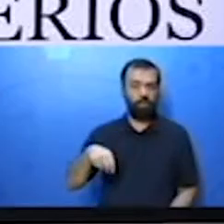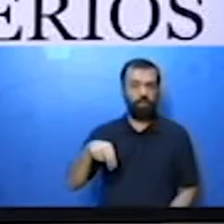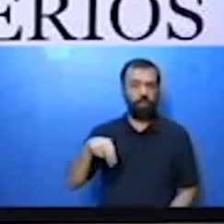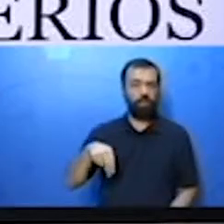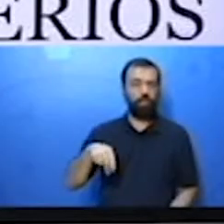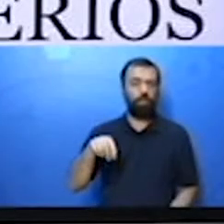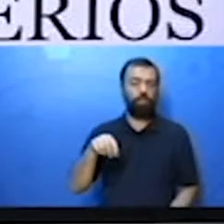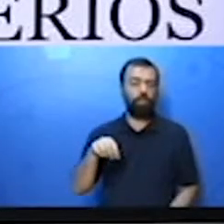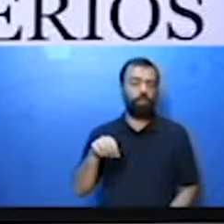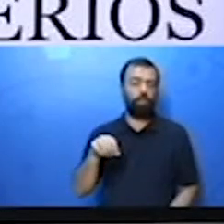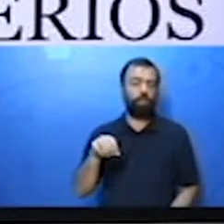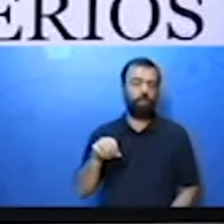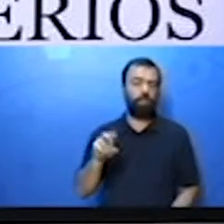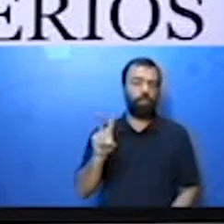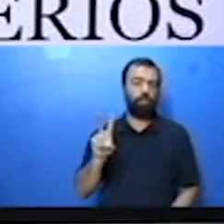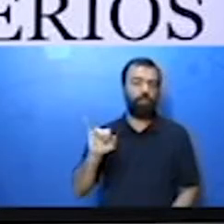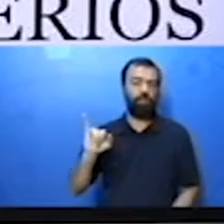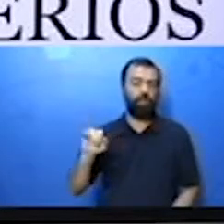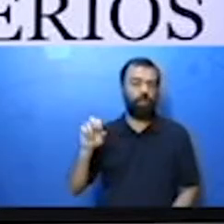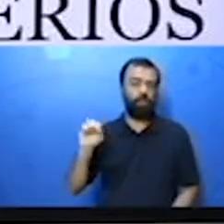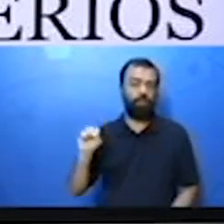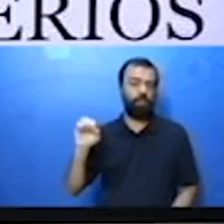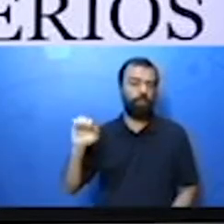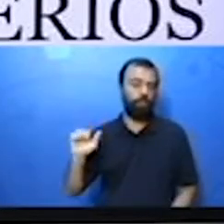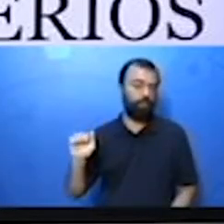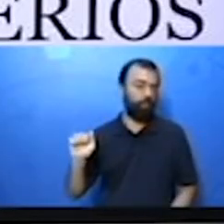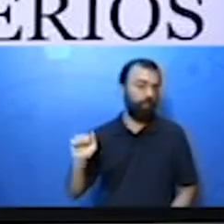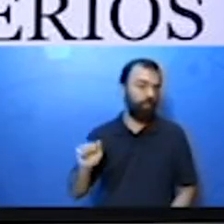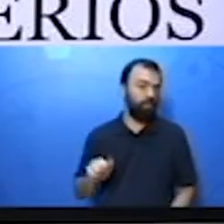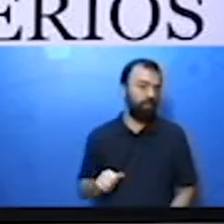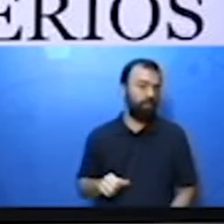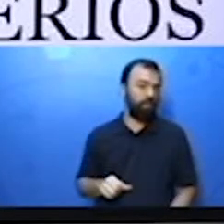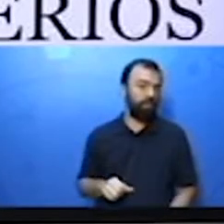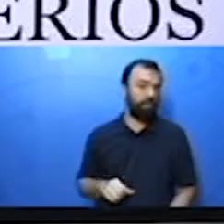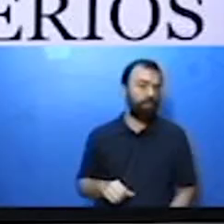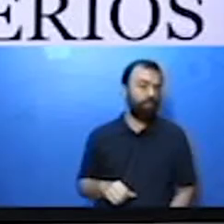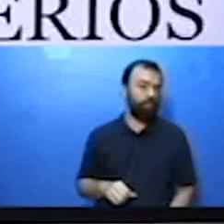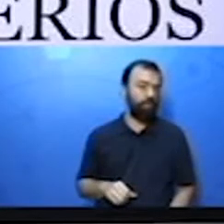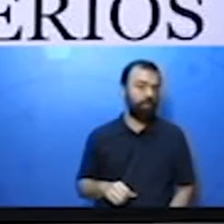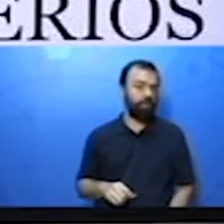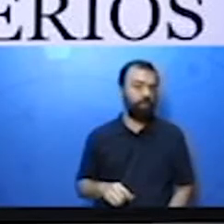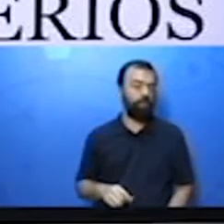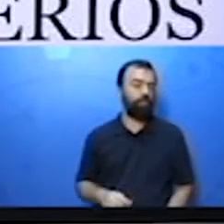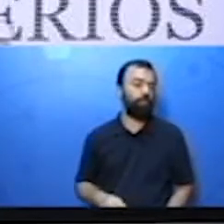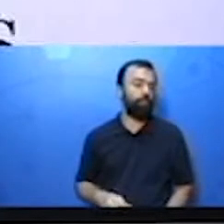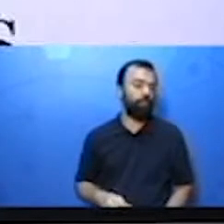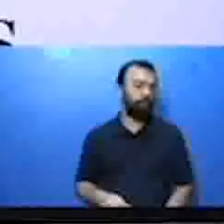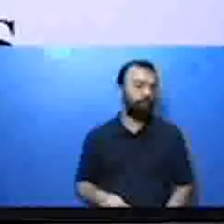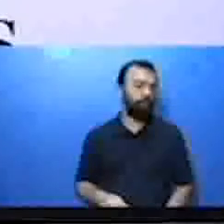Saúde. Passam por um critério rigoroso de avaliação.